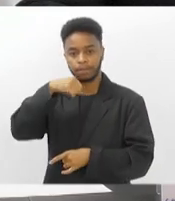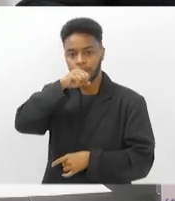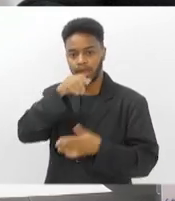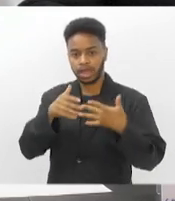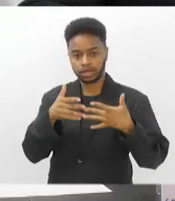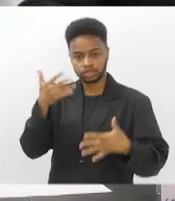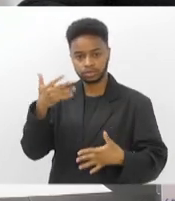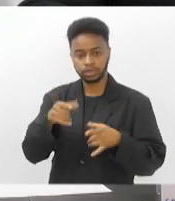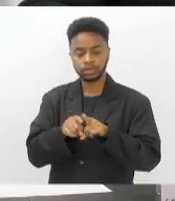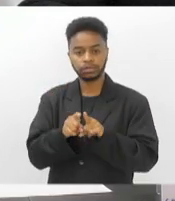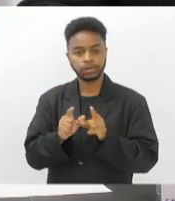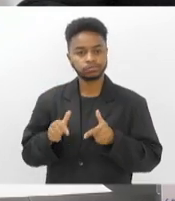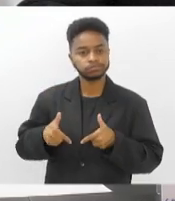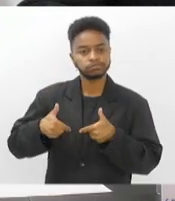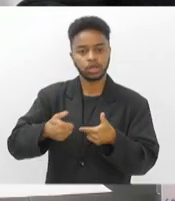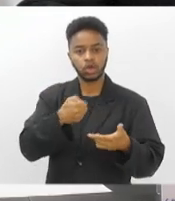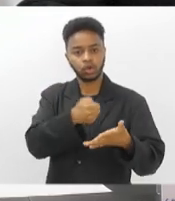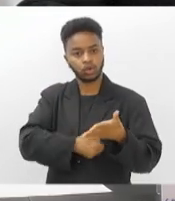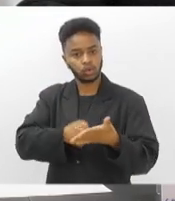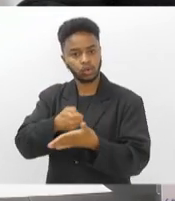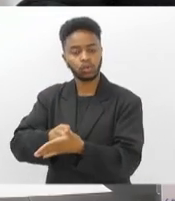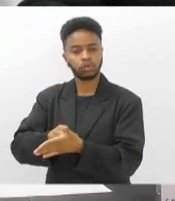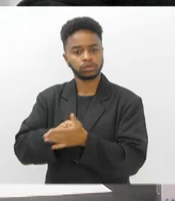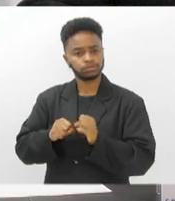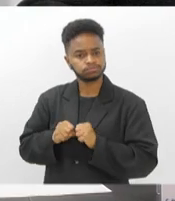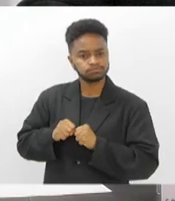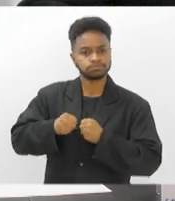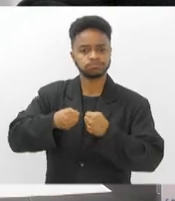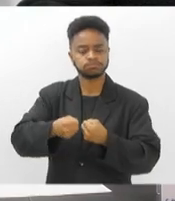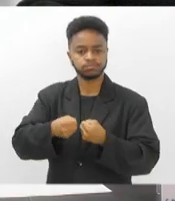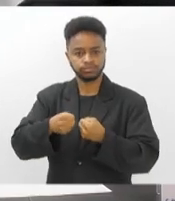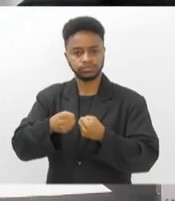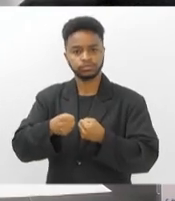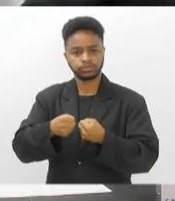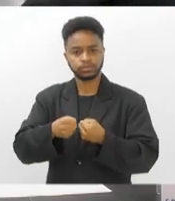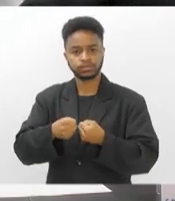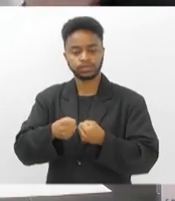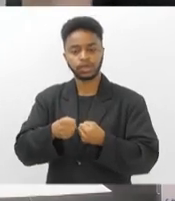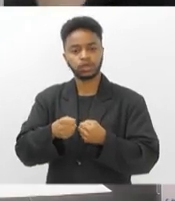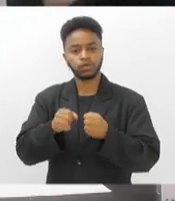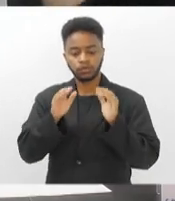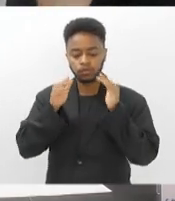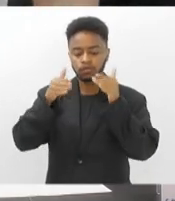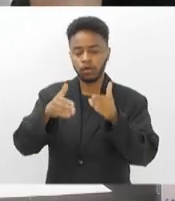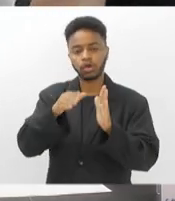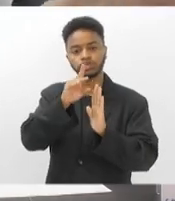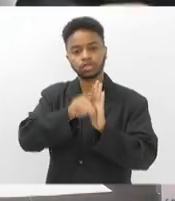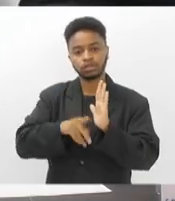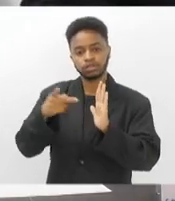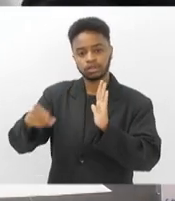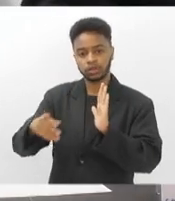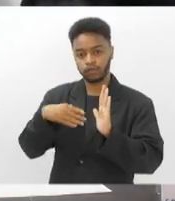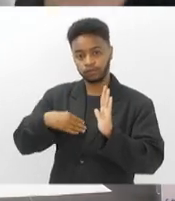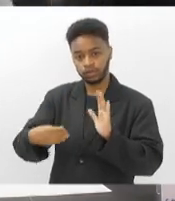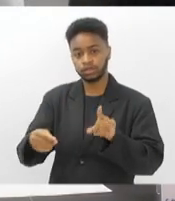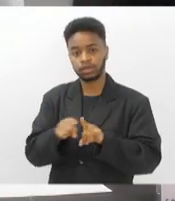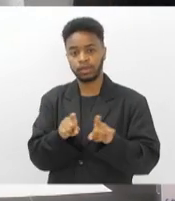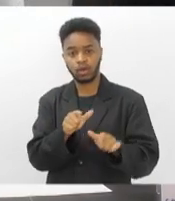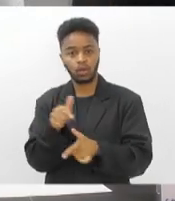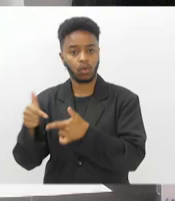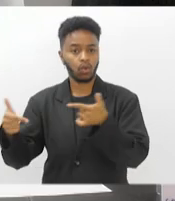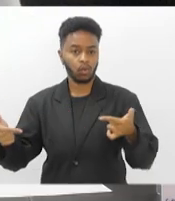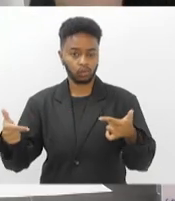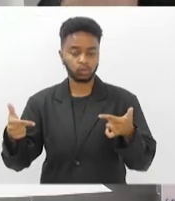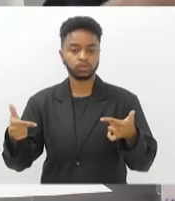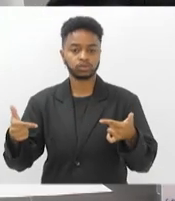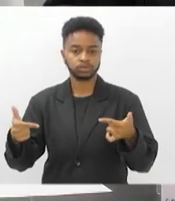luta incrivelmente brava aguerrida nos direitos não só pelo filho dela mas de todos os